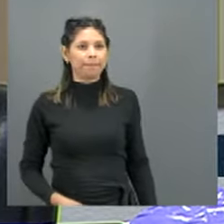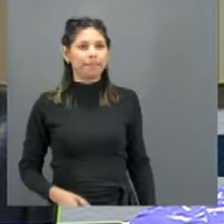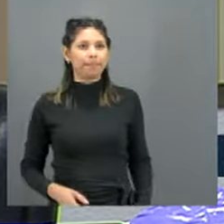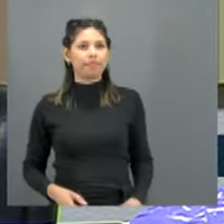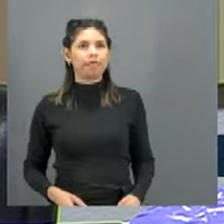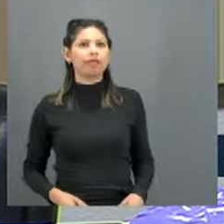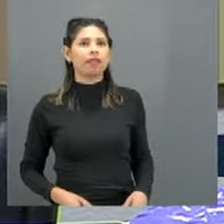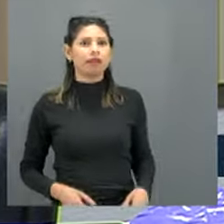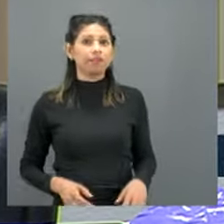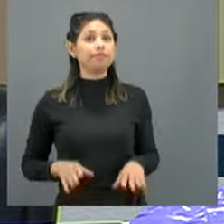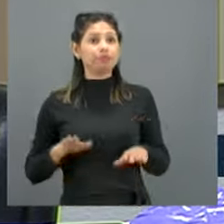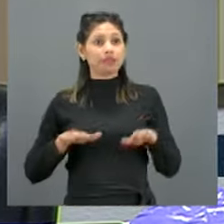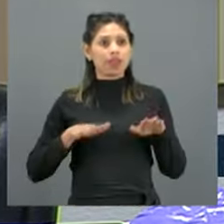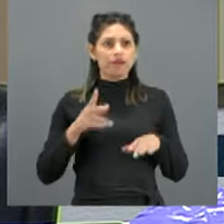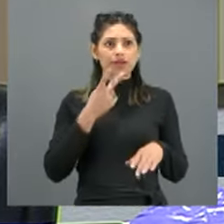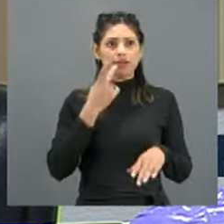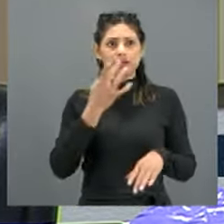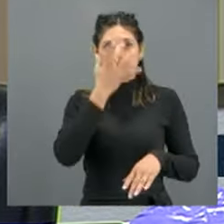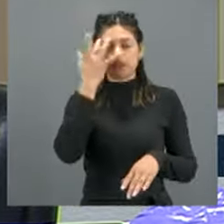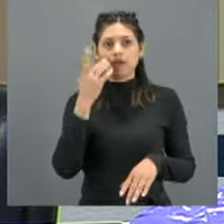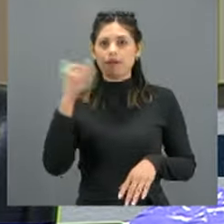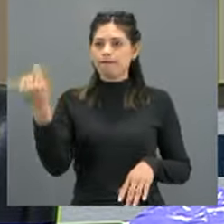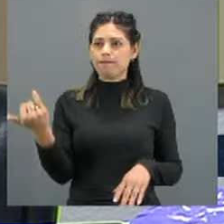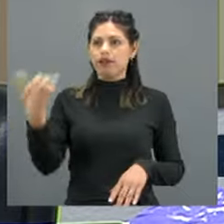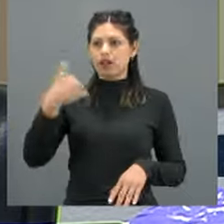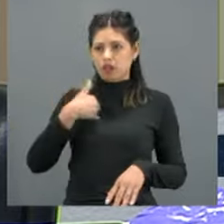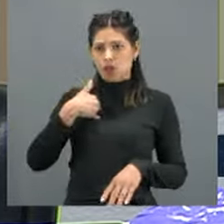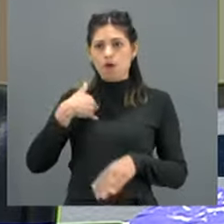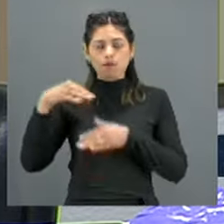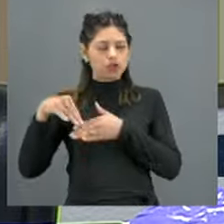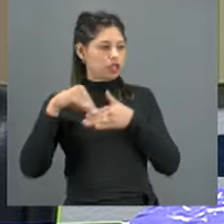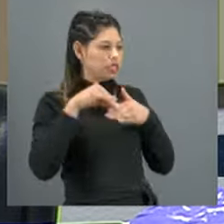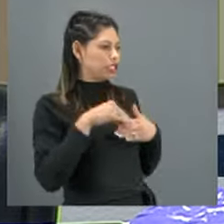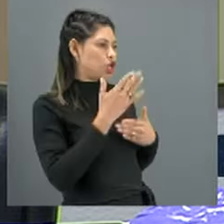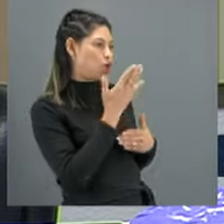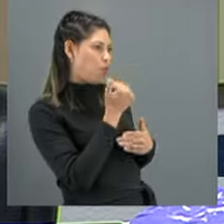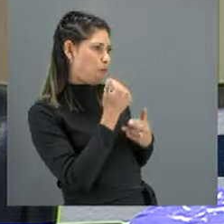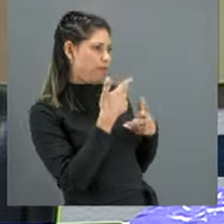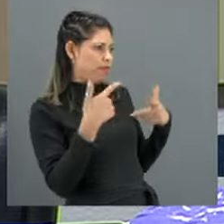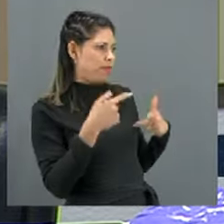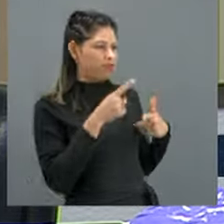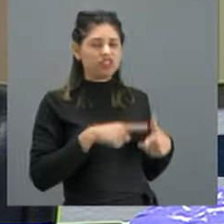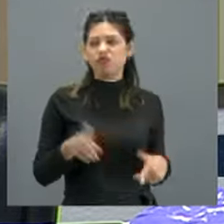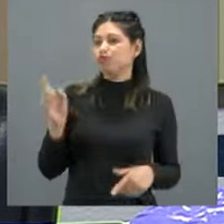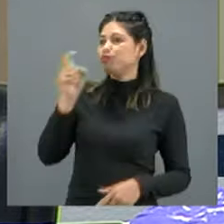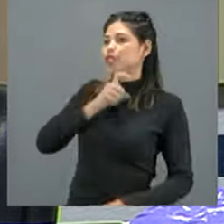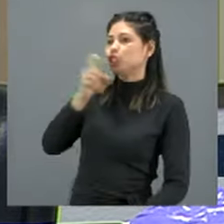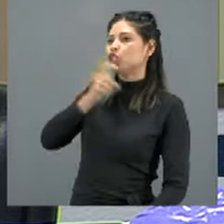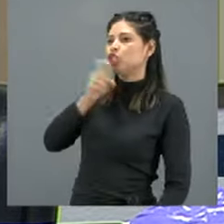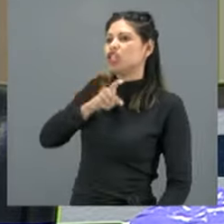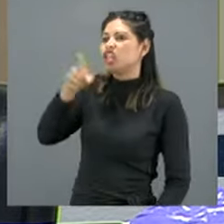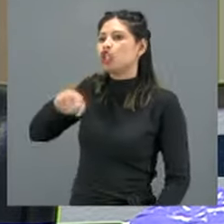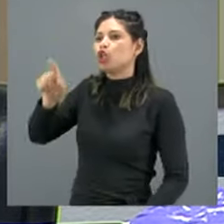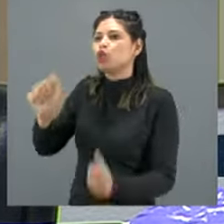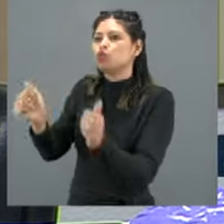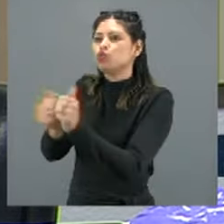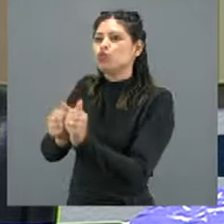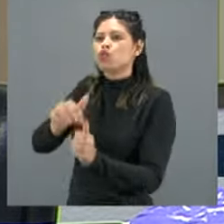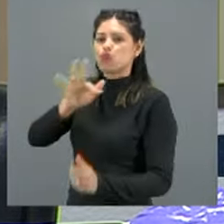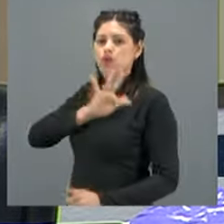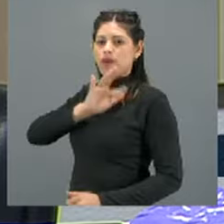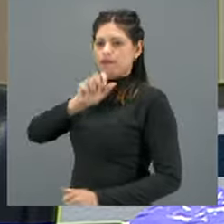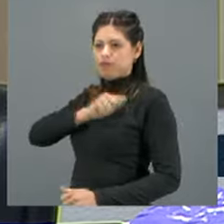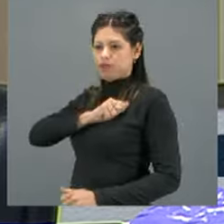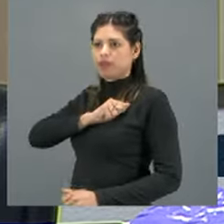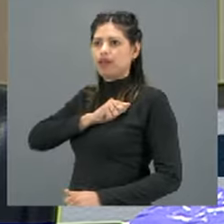eu vou trazer para vocês alimentação. Só de conversa. Está junto com a FUNAI. A FUNAI também